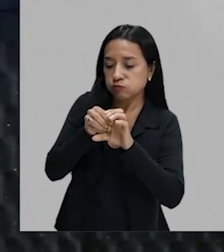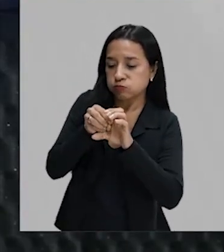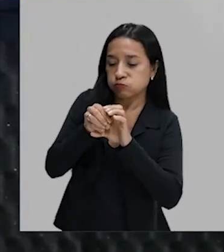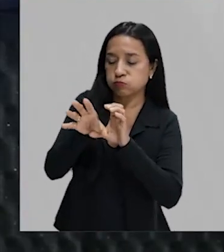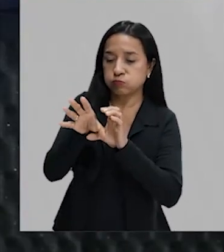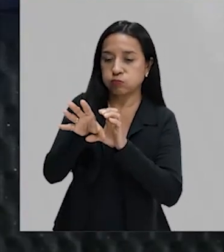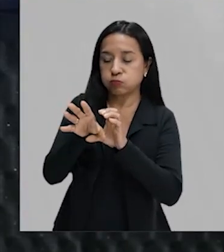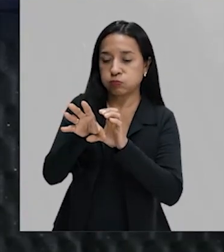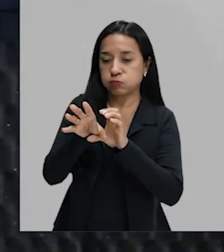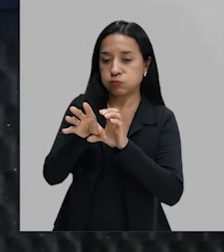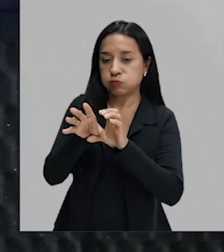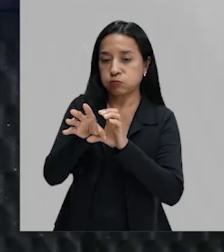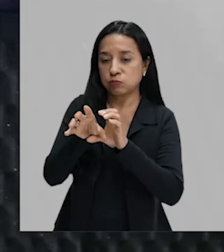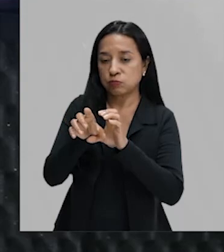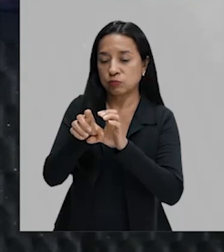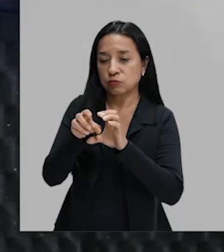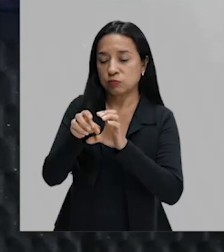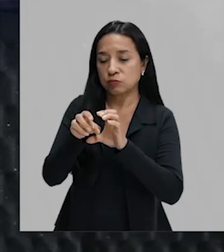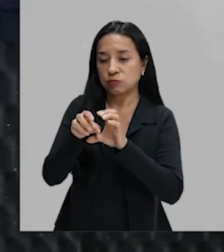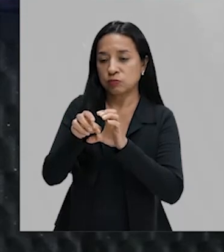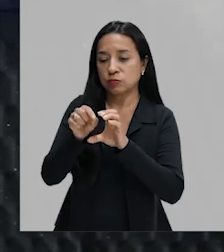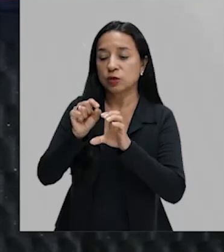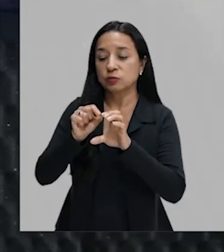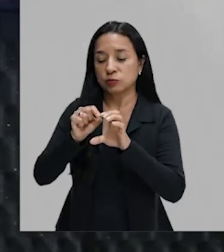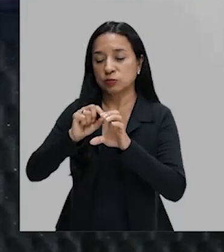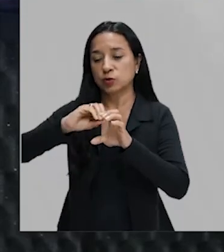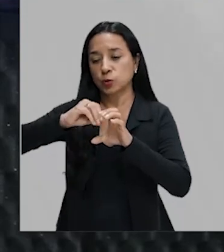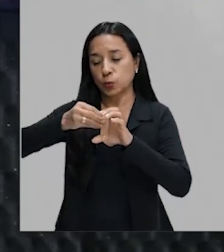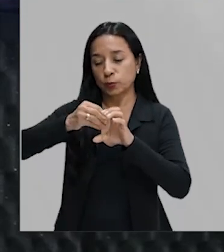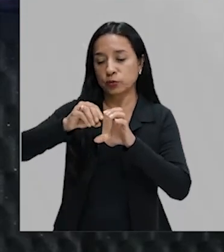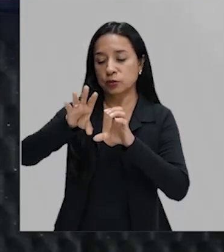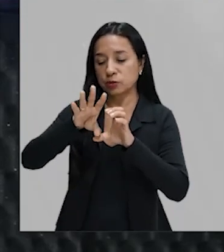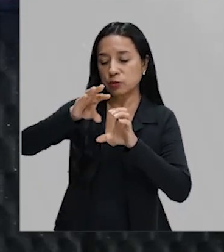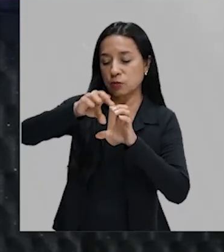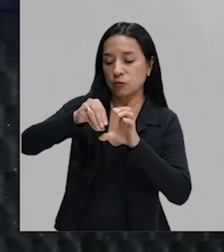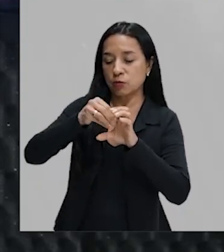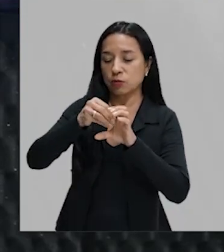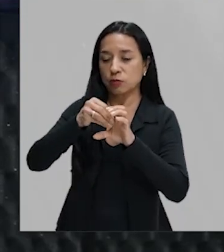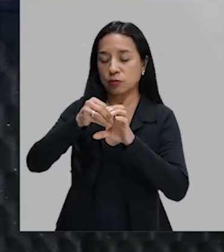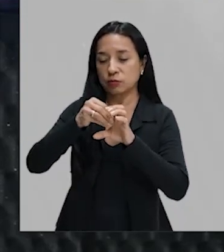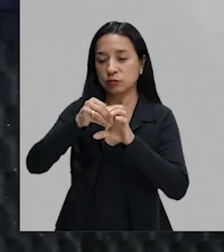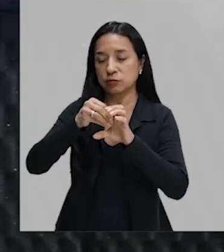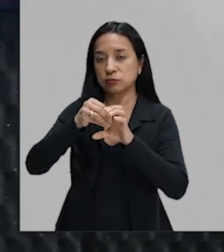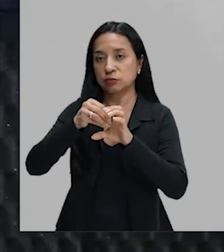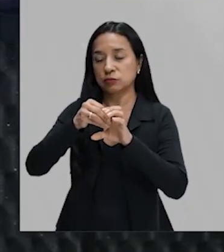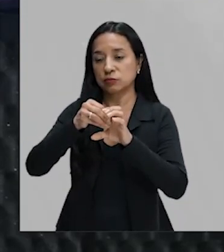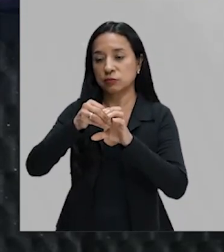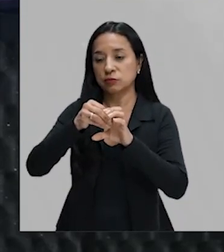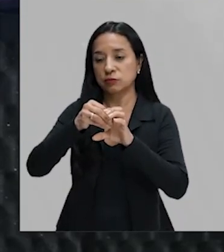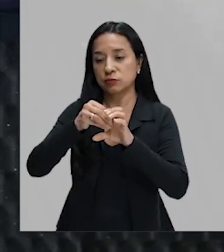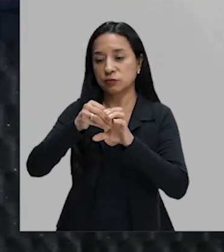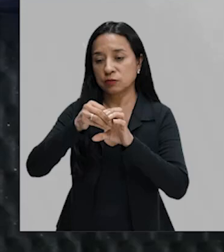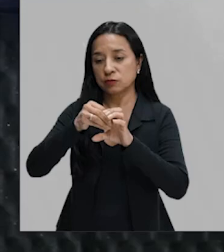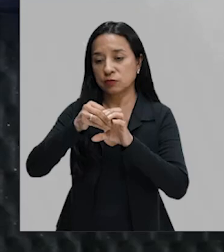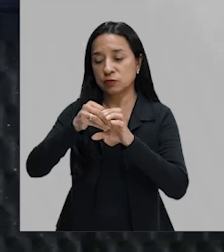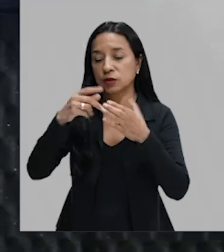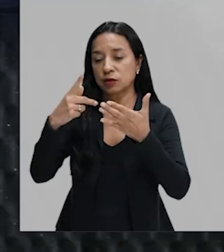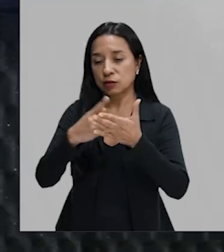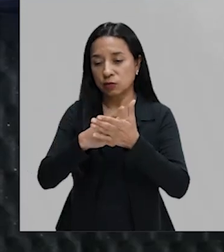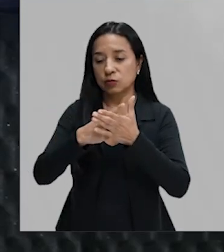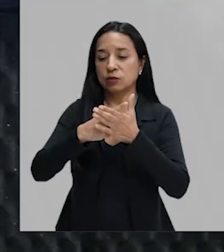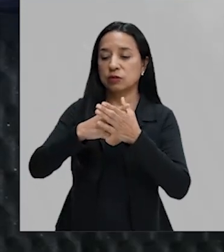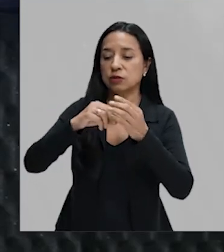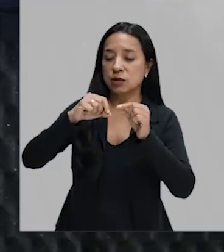exemplo, essa substância aqui, ó, essa bactéria que foi englobada por uma célula de defesa, ela vai acontecer aqui a